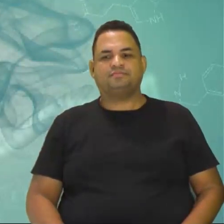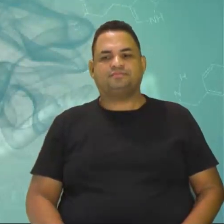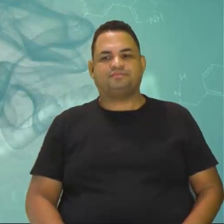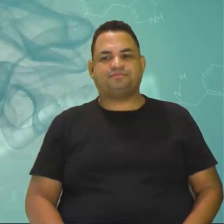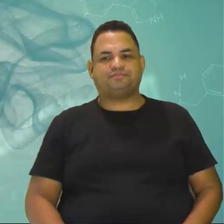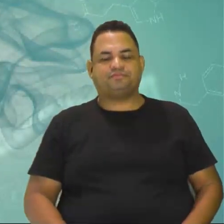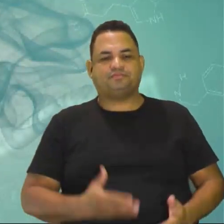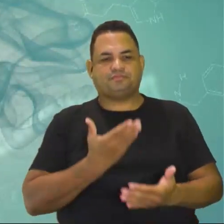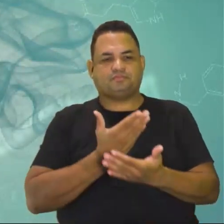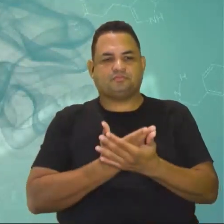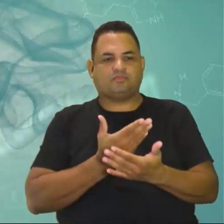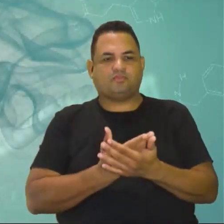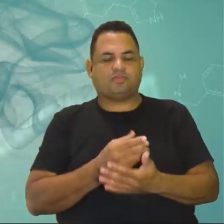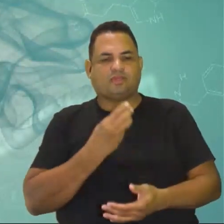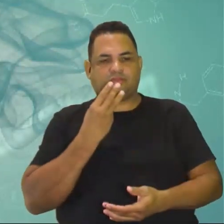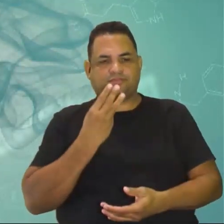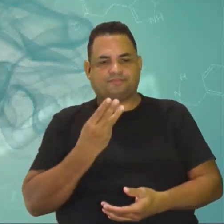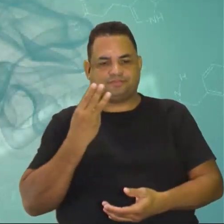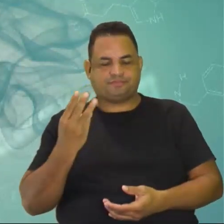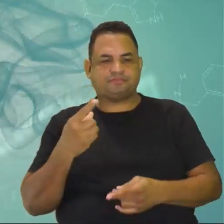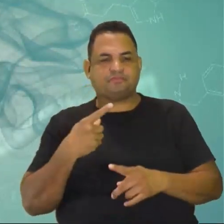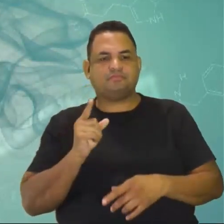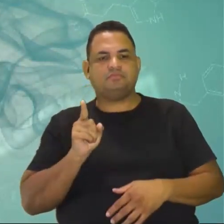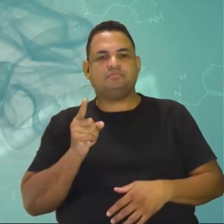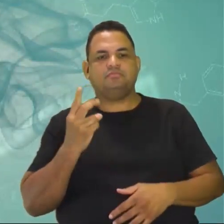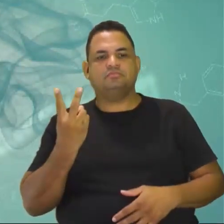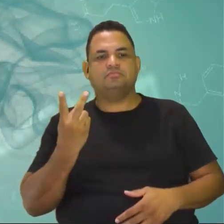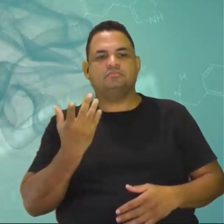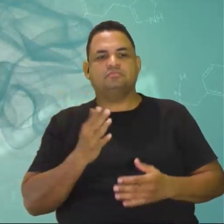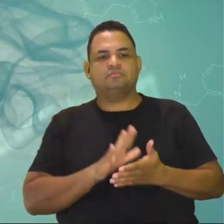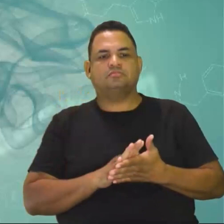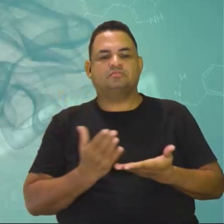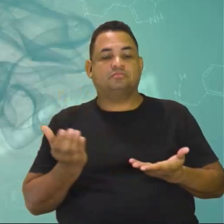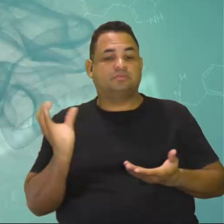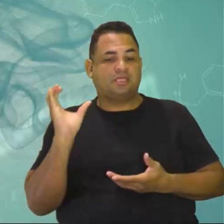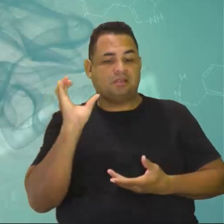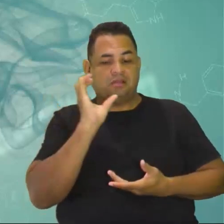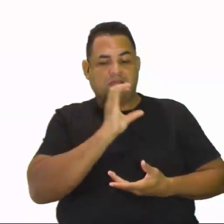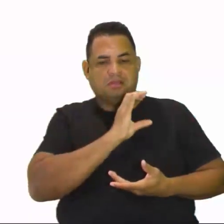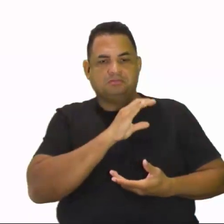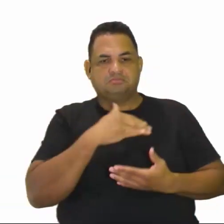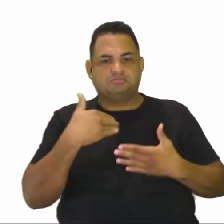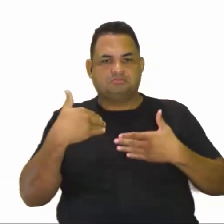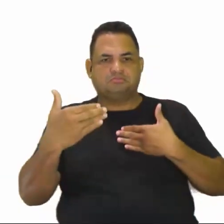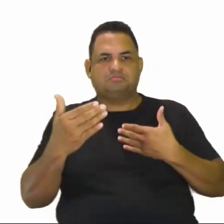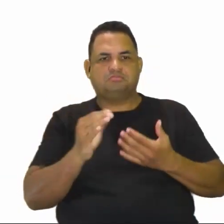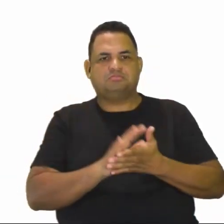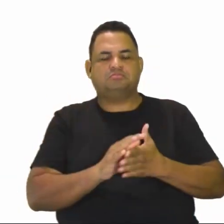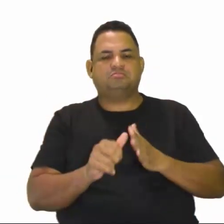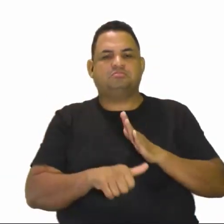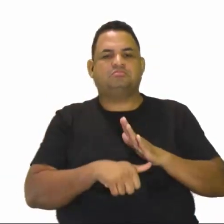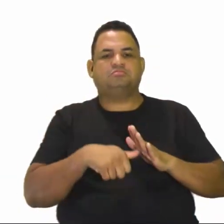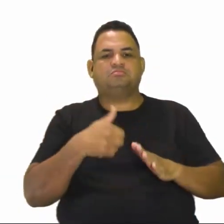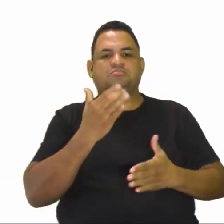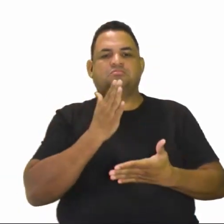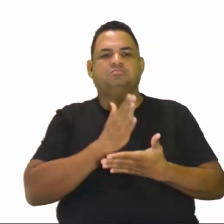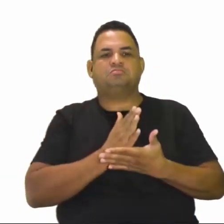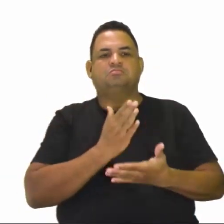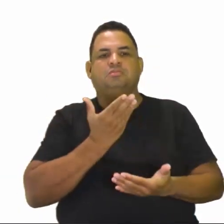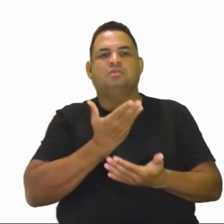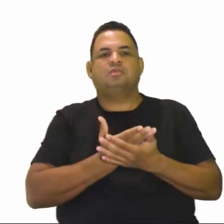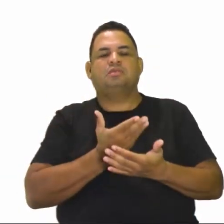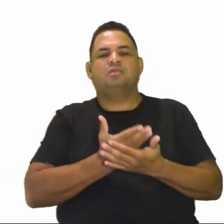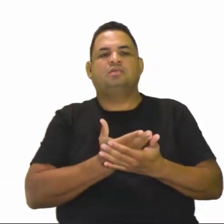Aula 33.2, professora, a gente está caminhando bastante já, né? A gente está nessa primeira parte da